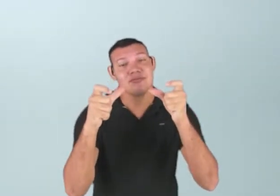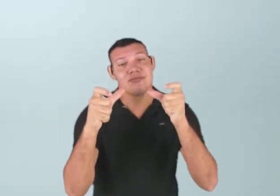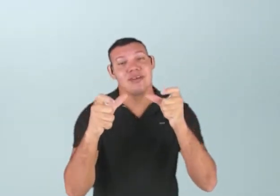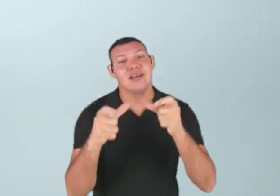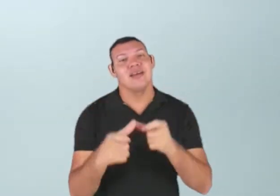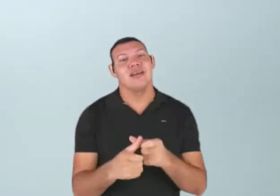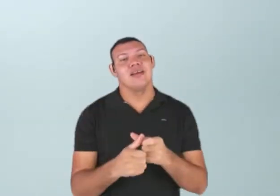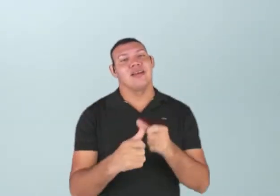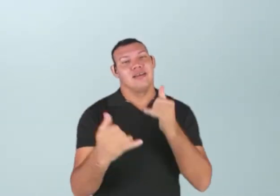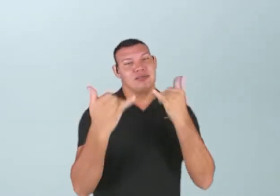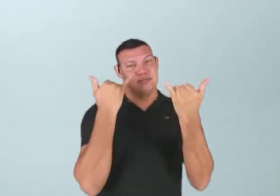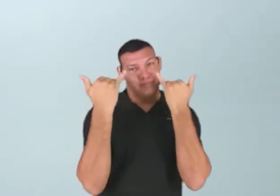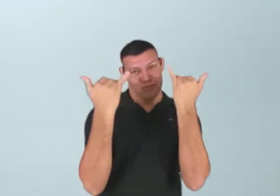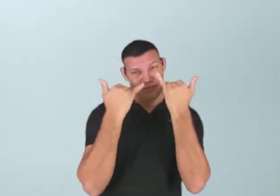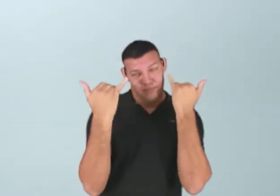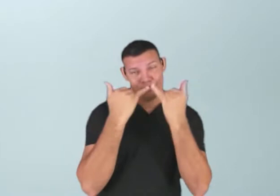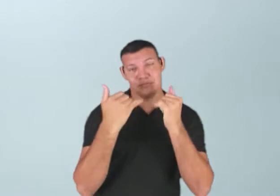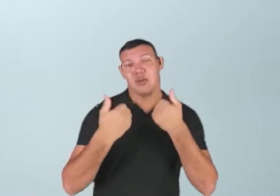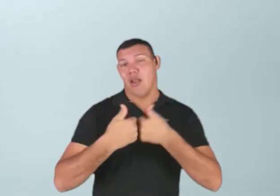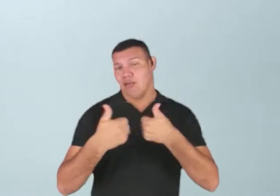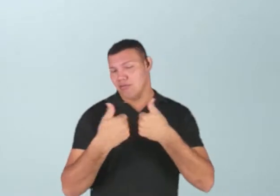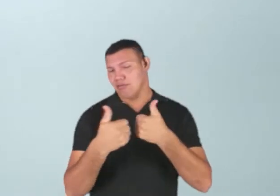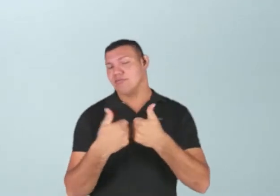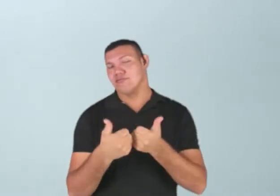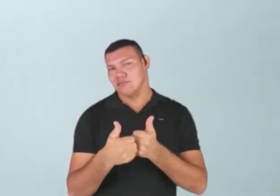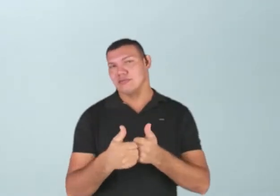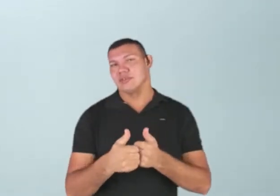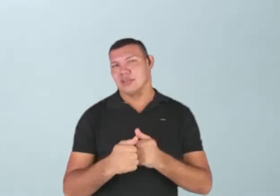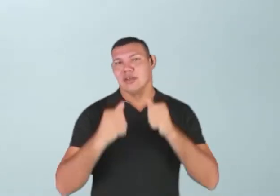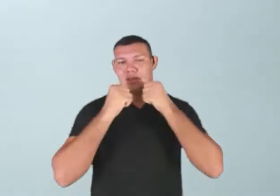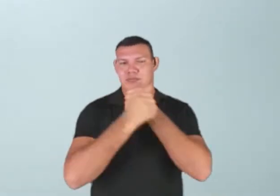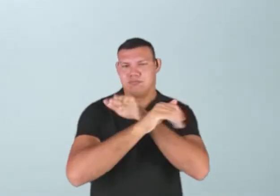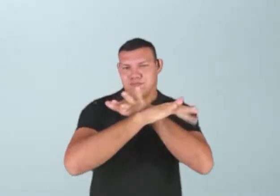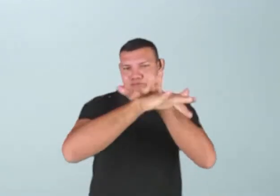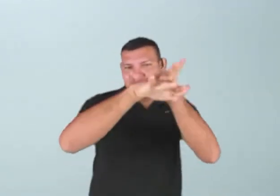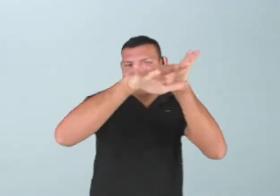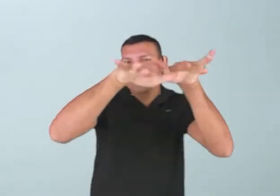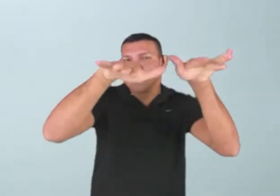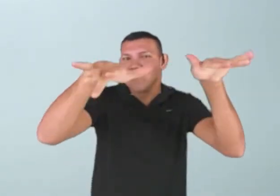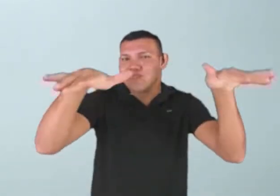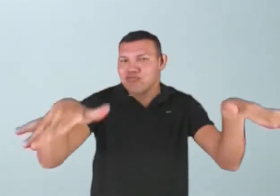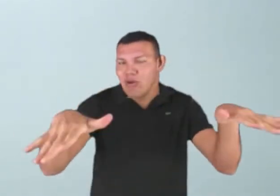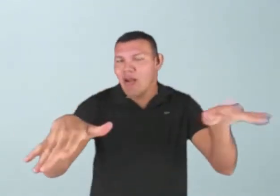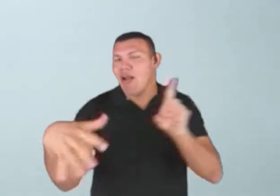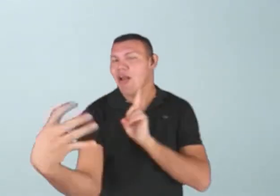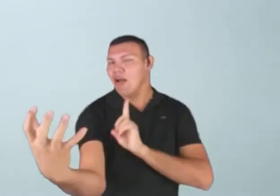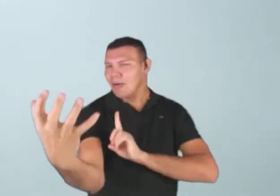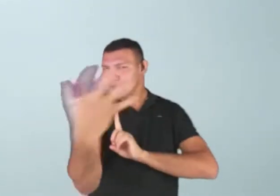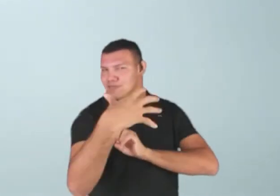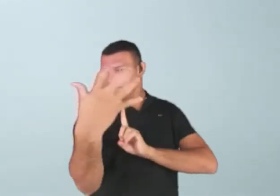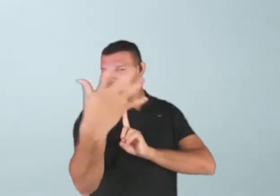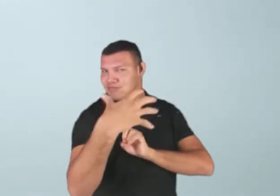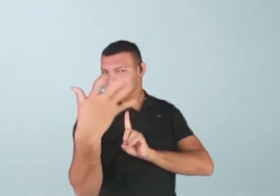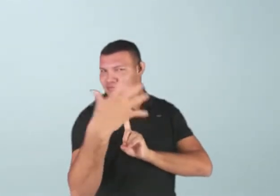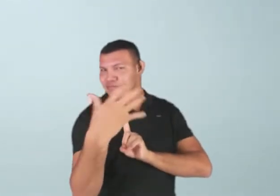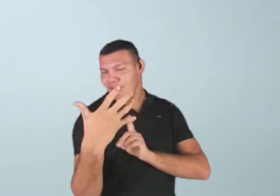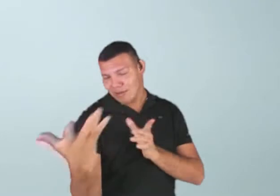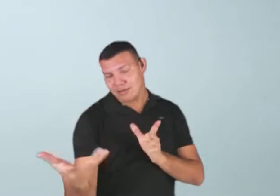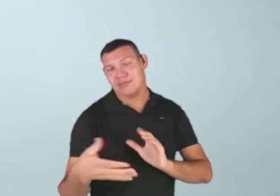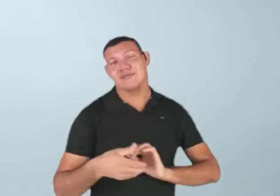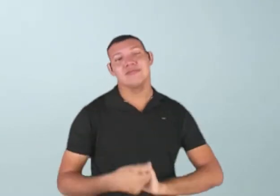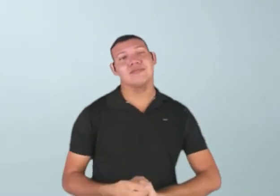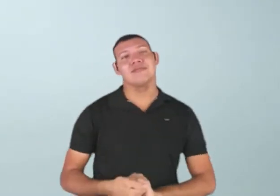que também são bons veículos de transmissão de persuasão das campanhas